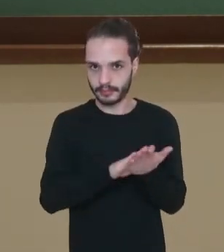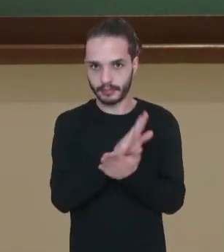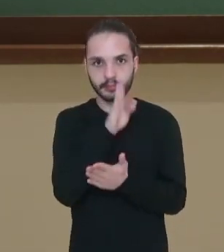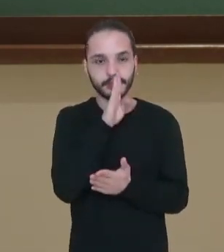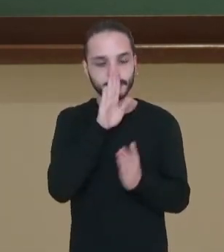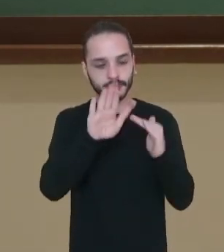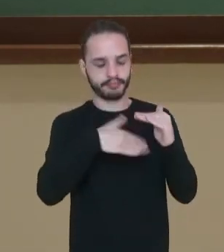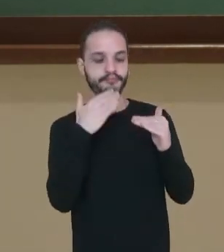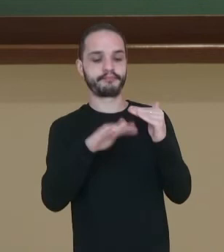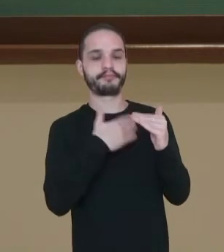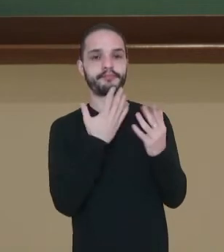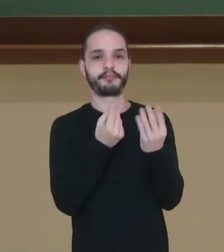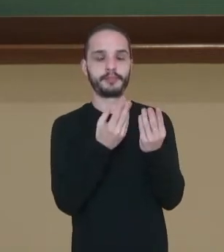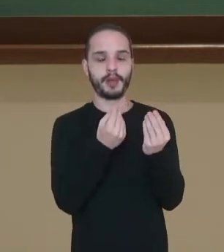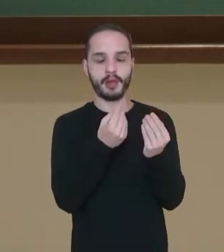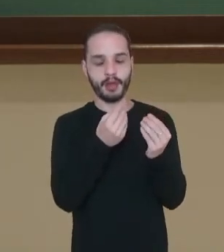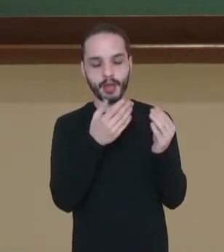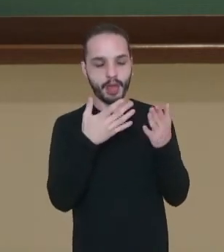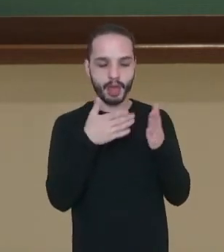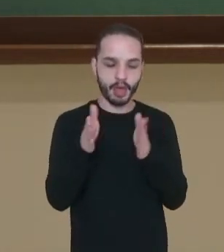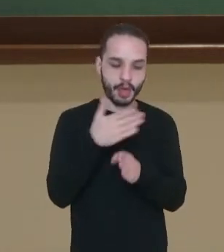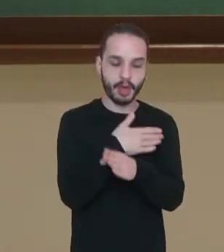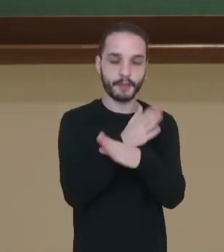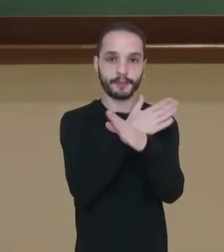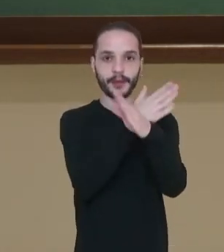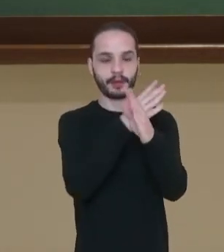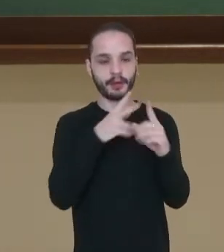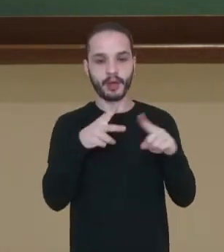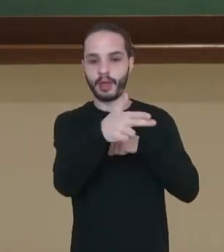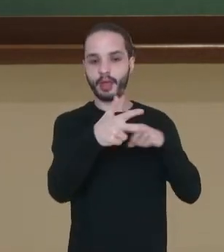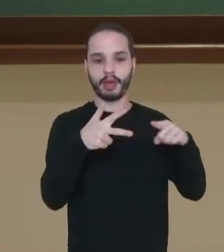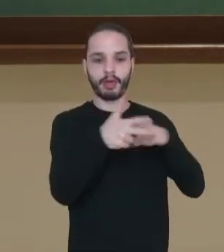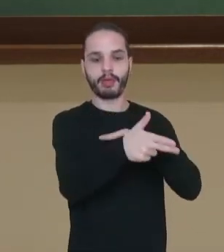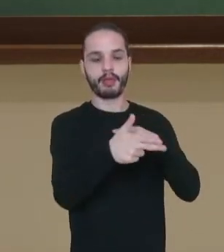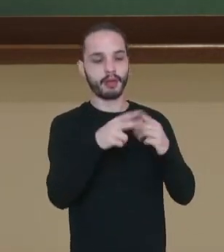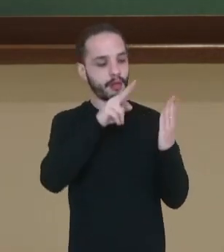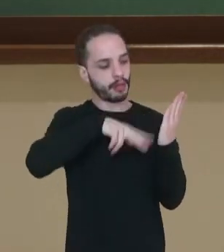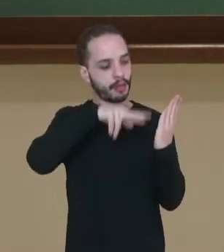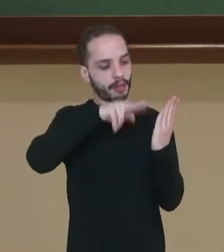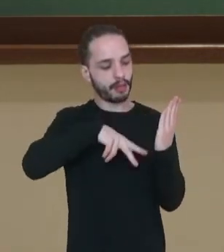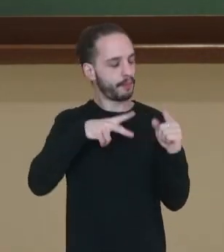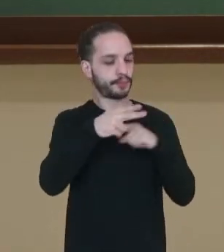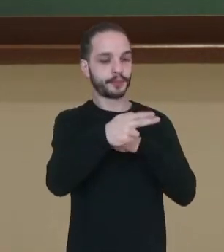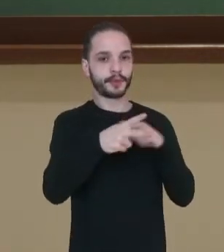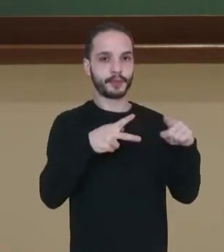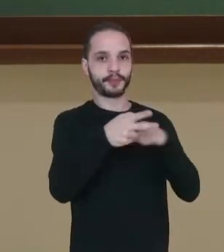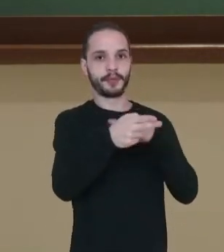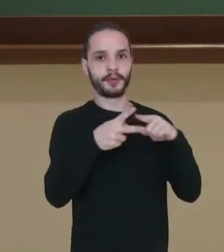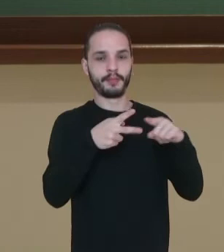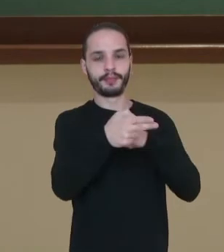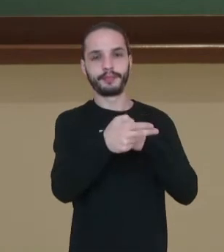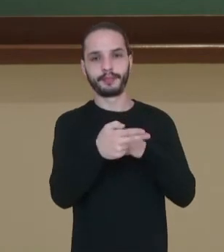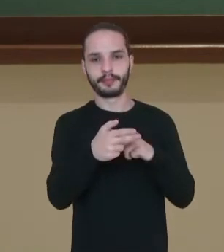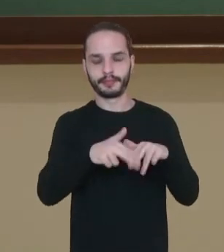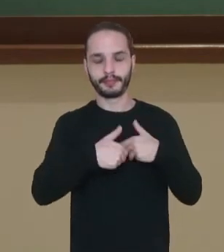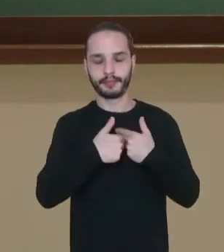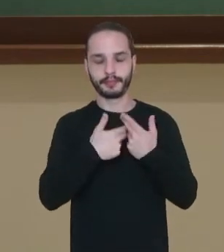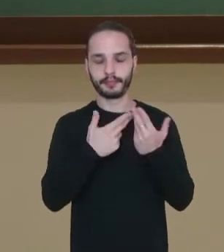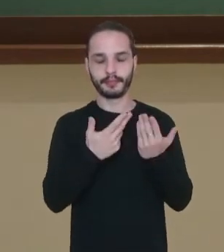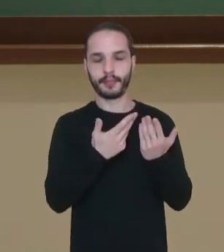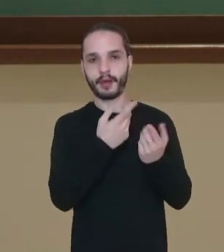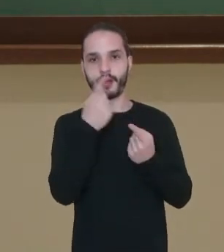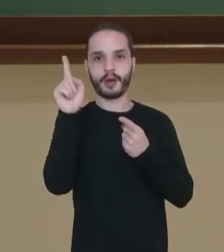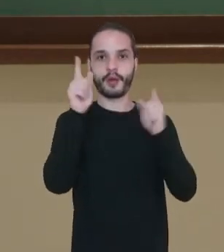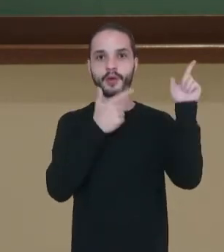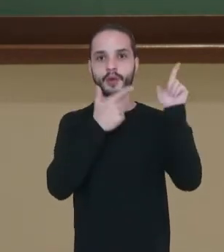isso é um fator distrativo. De repente interrompe a sua leitura quando você vê que você está fazendo outra coisa e não fazendo a leitura que você se propôs a